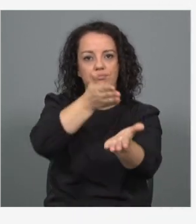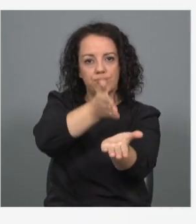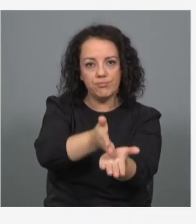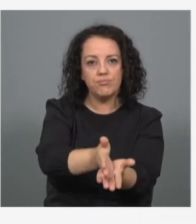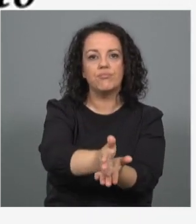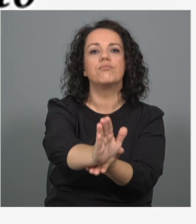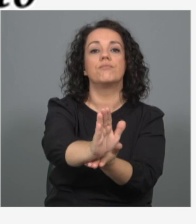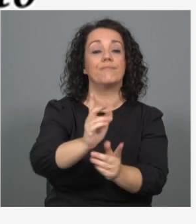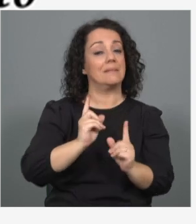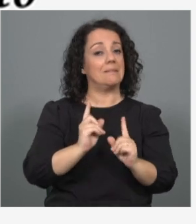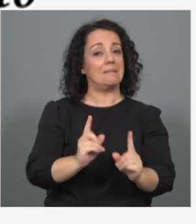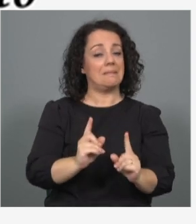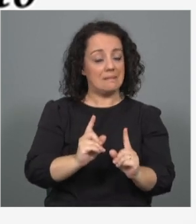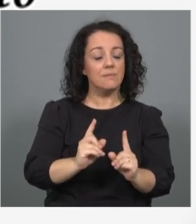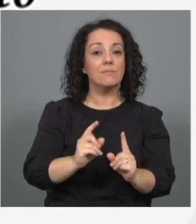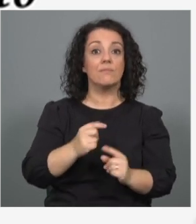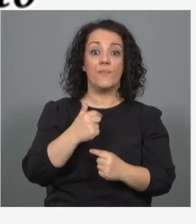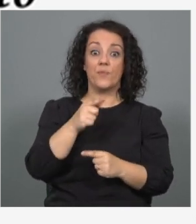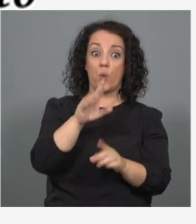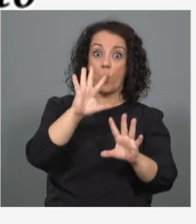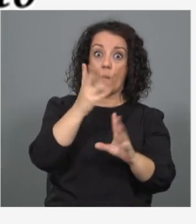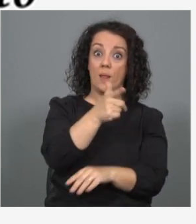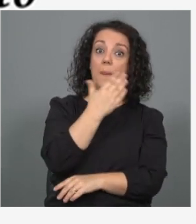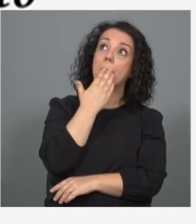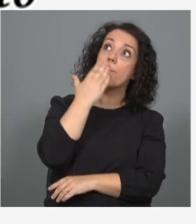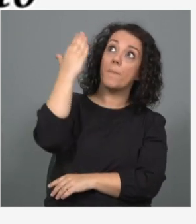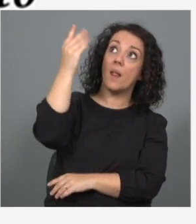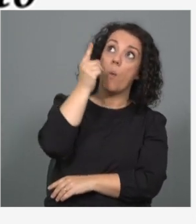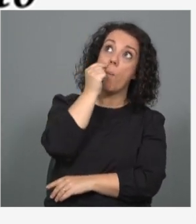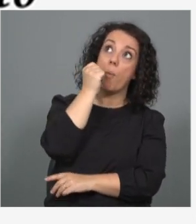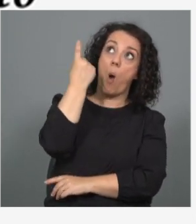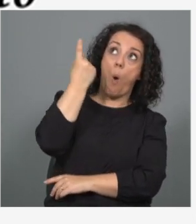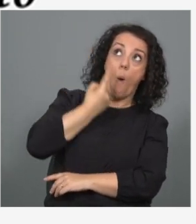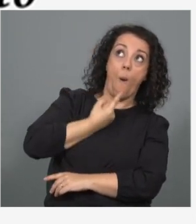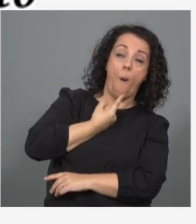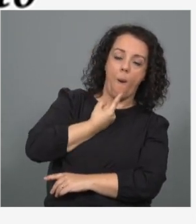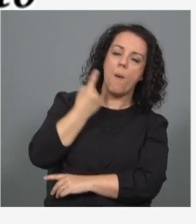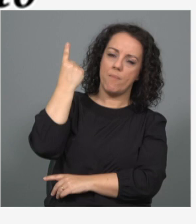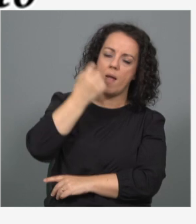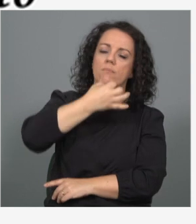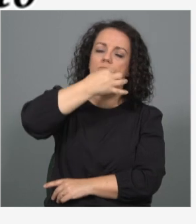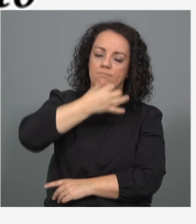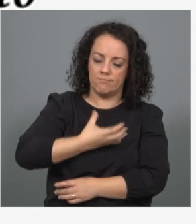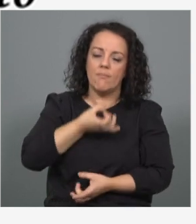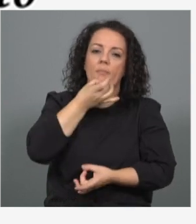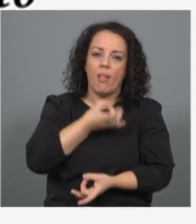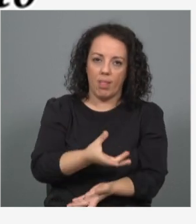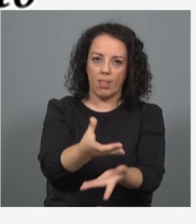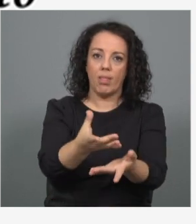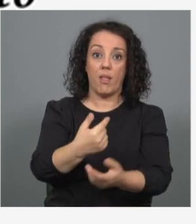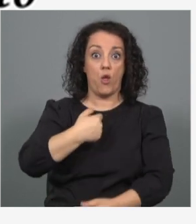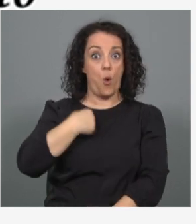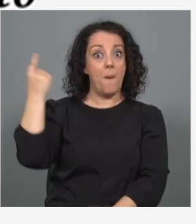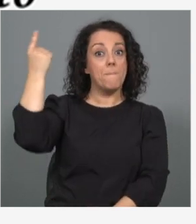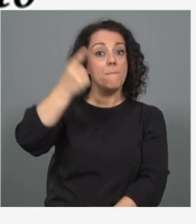E assim, tudo quanto pedirdes ao Pai em meu nome, Ele vo-lo concederá. O que vos mando é que